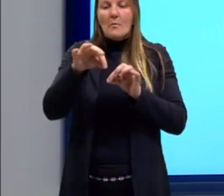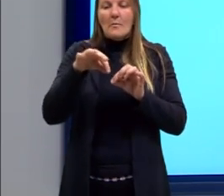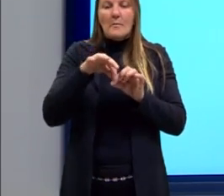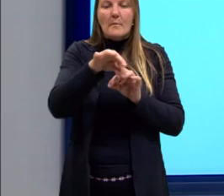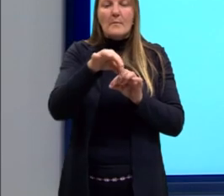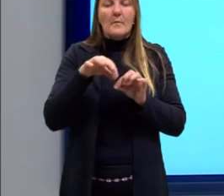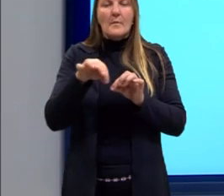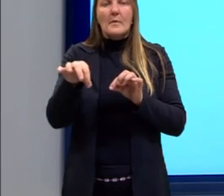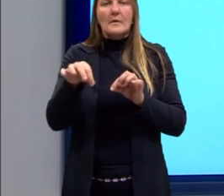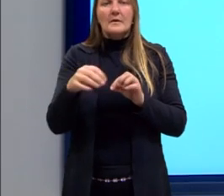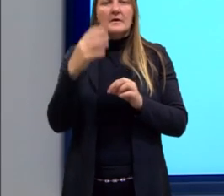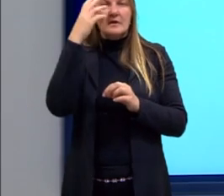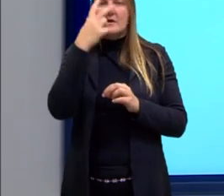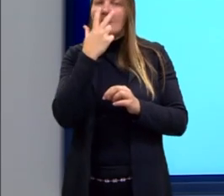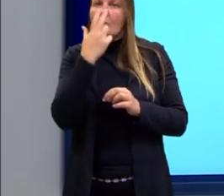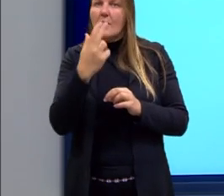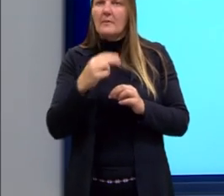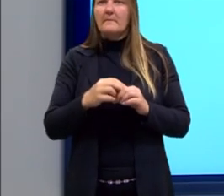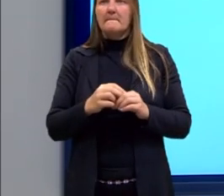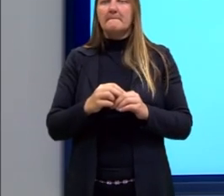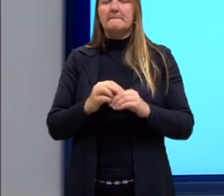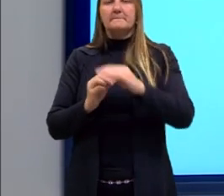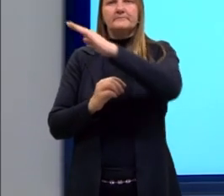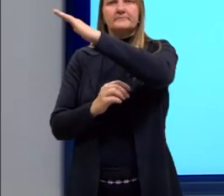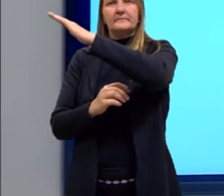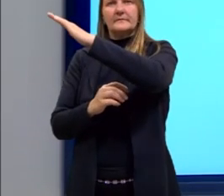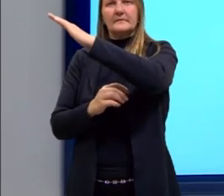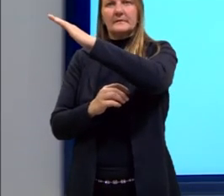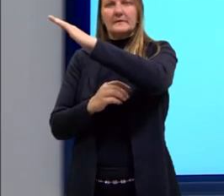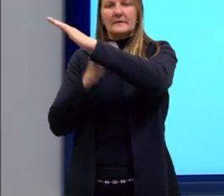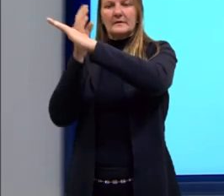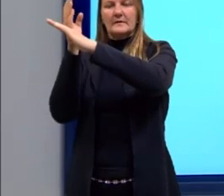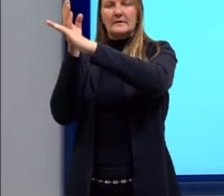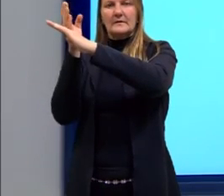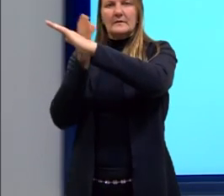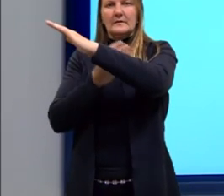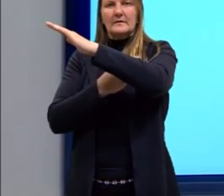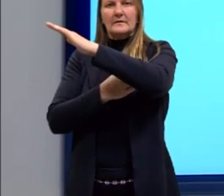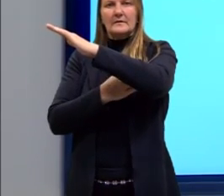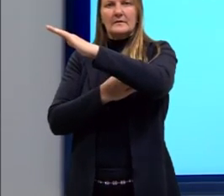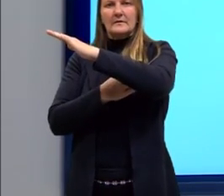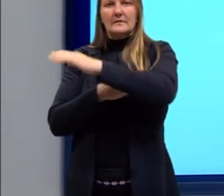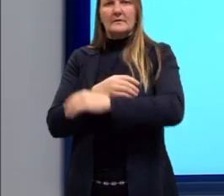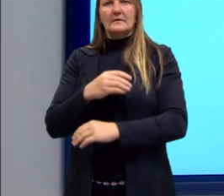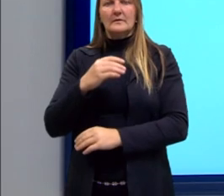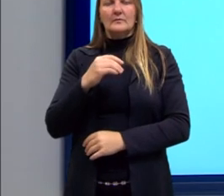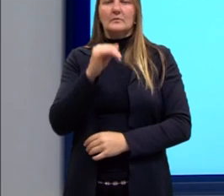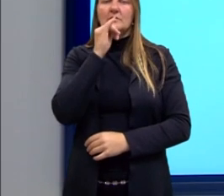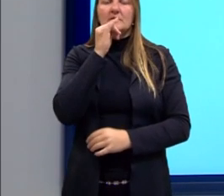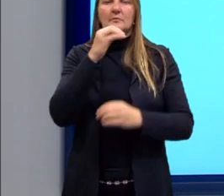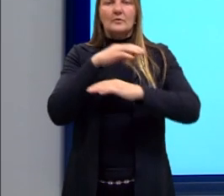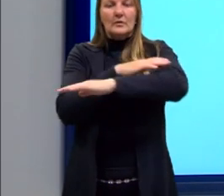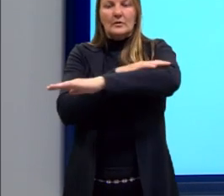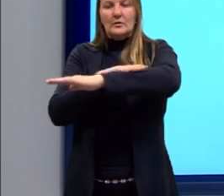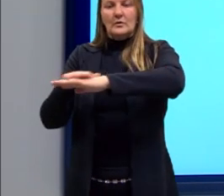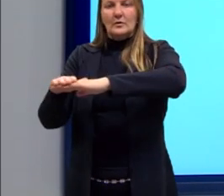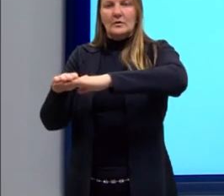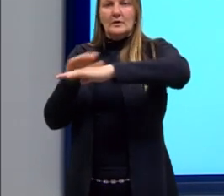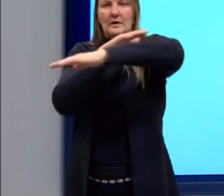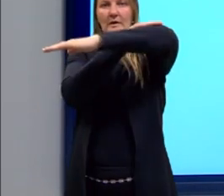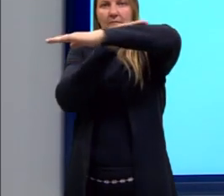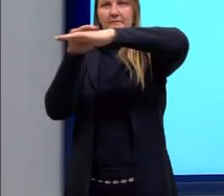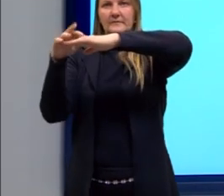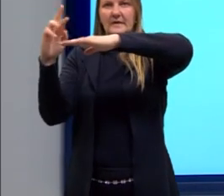se nós imaginarmos tá que essa reta transversal cruzou ali a reta r